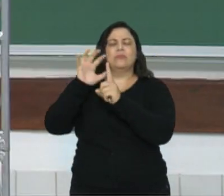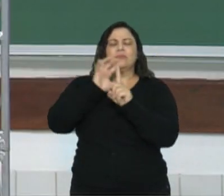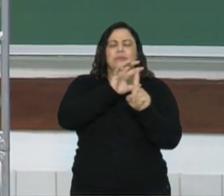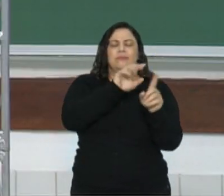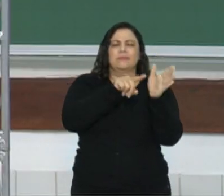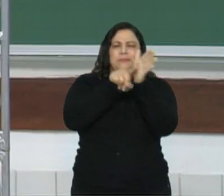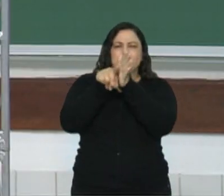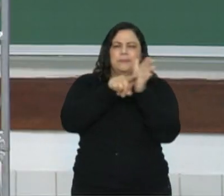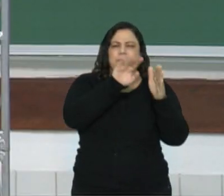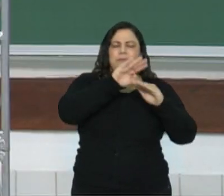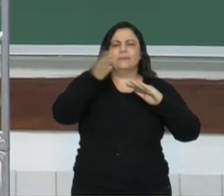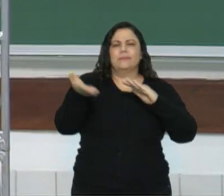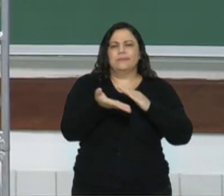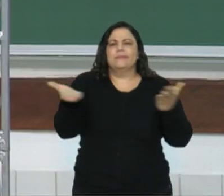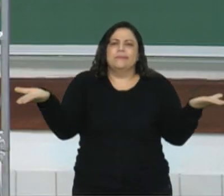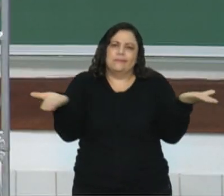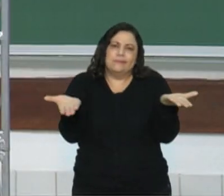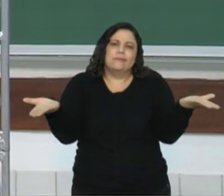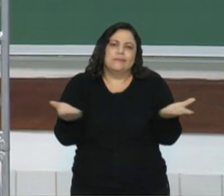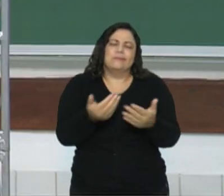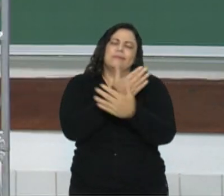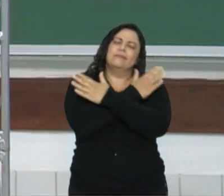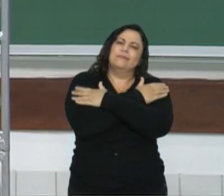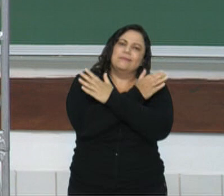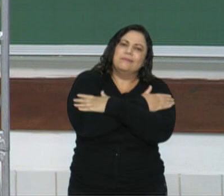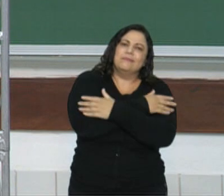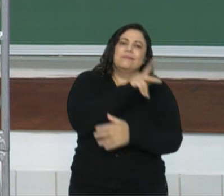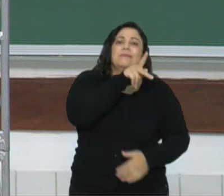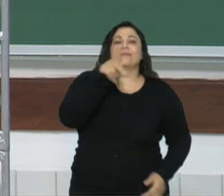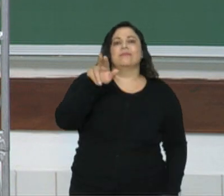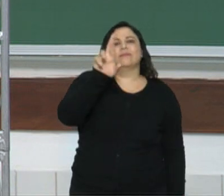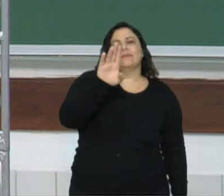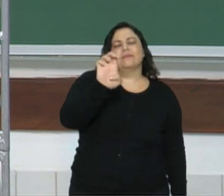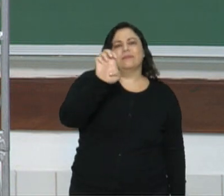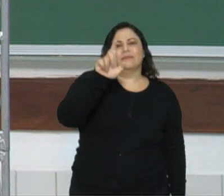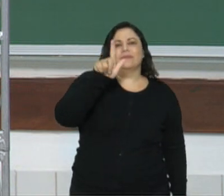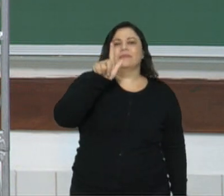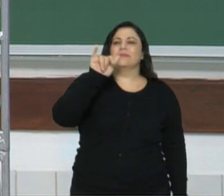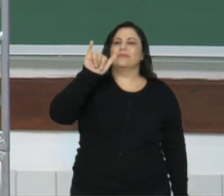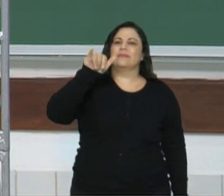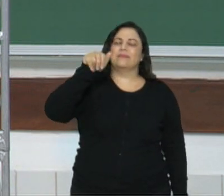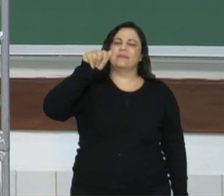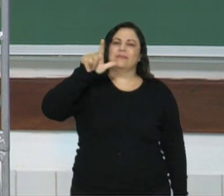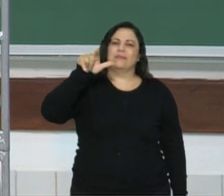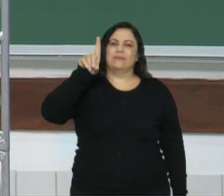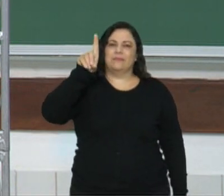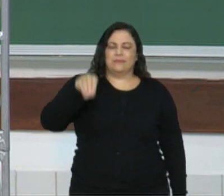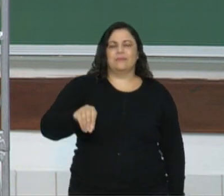moderna. Grande abraço, sou o professor Reginaldo Polese, agradeço a todos.